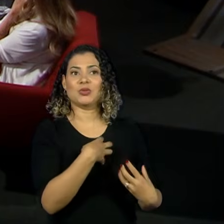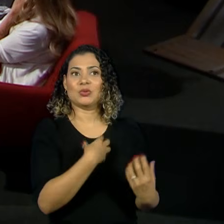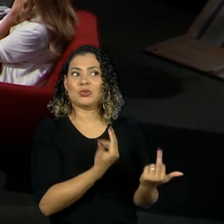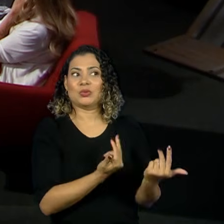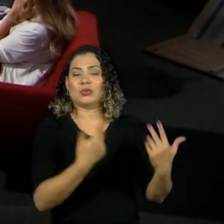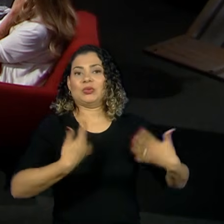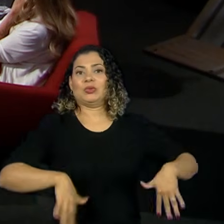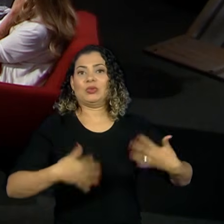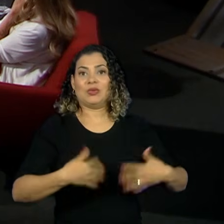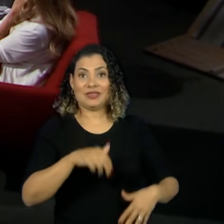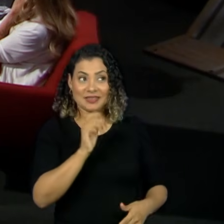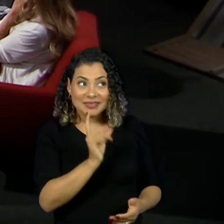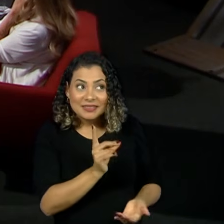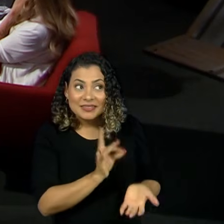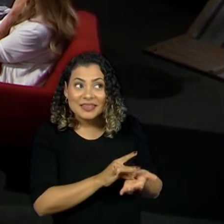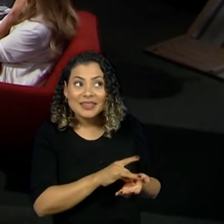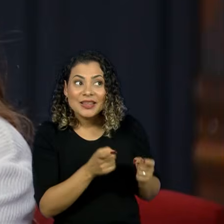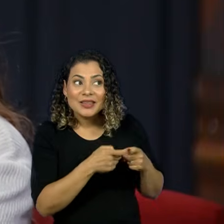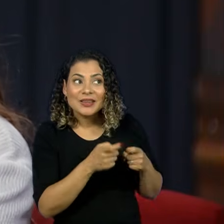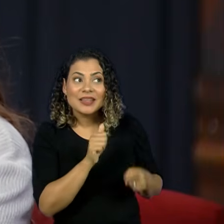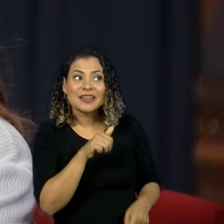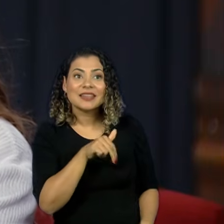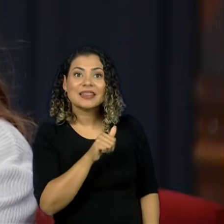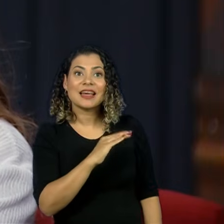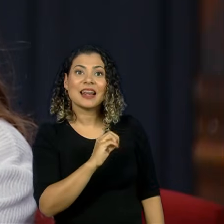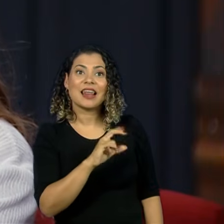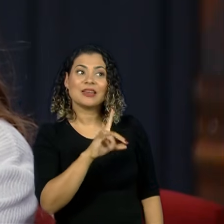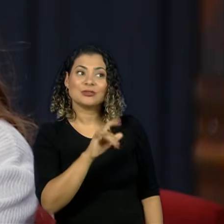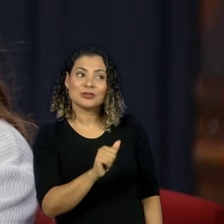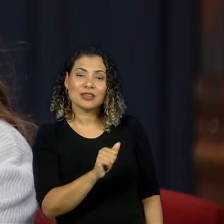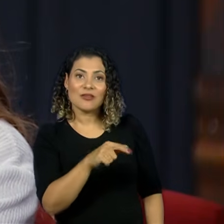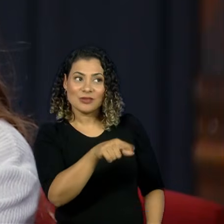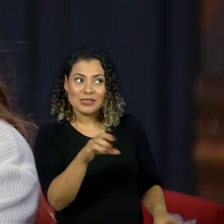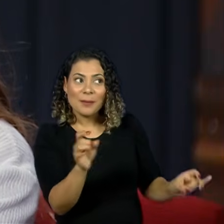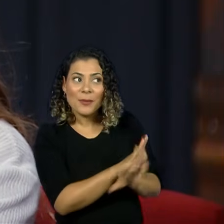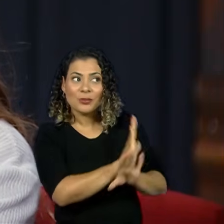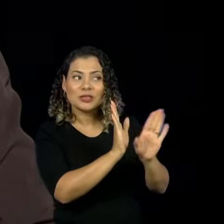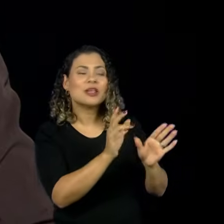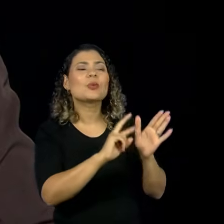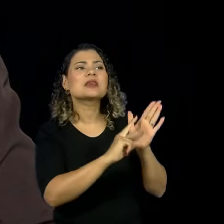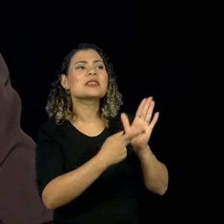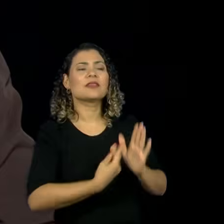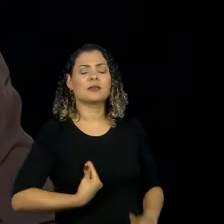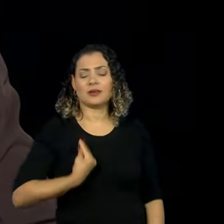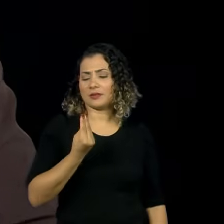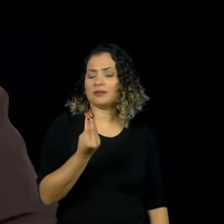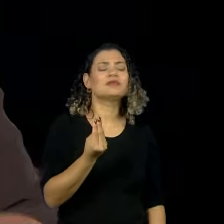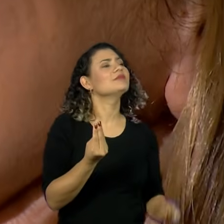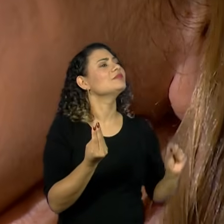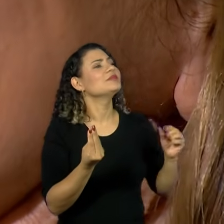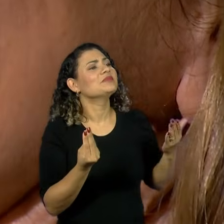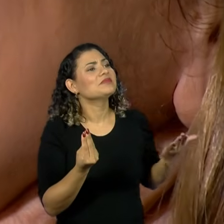doutora Ana Cláudia Quintana Arantes, você está pronta para me dizer o que é a vida?